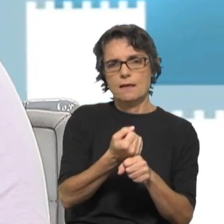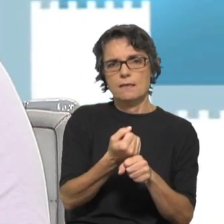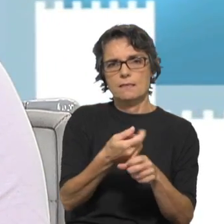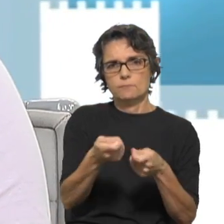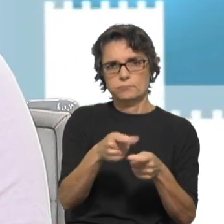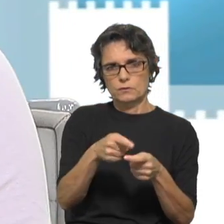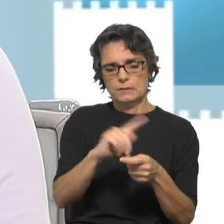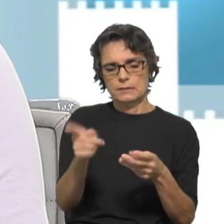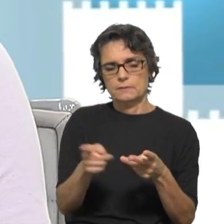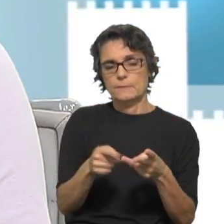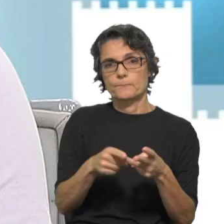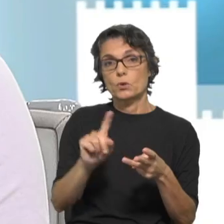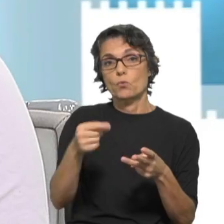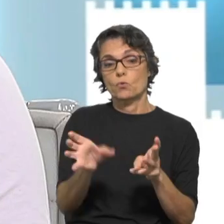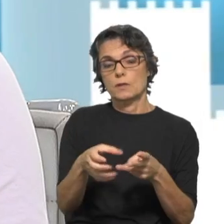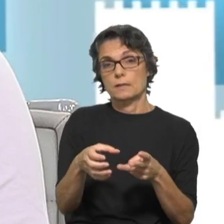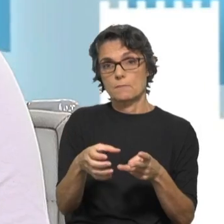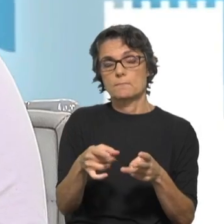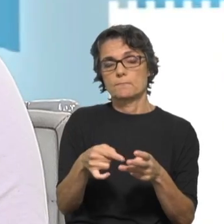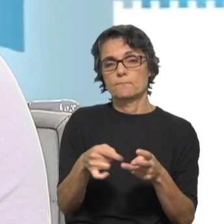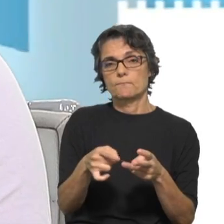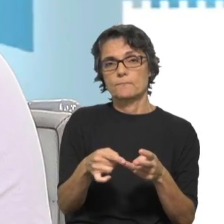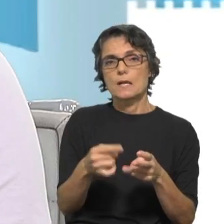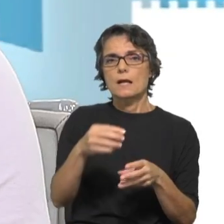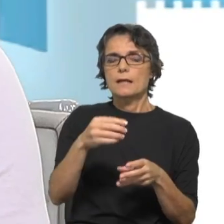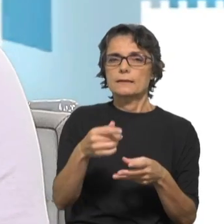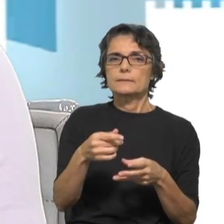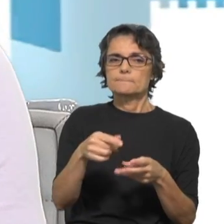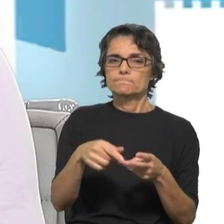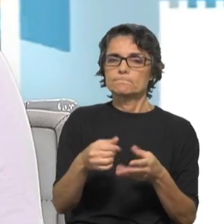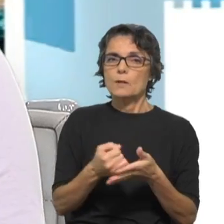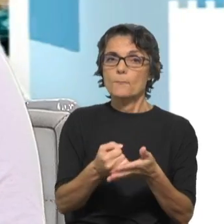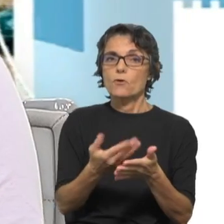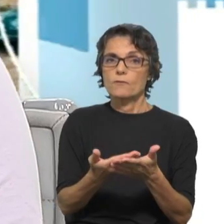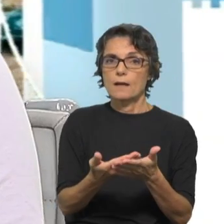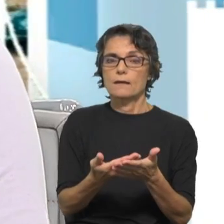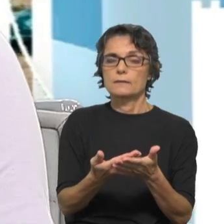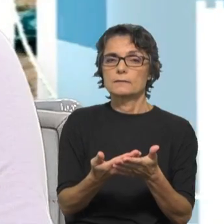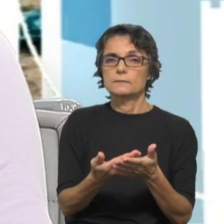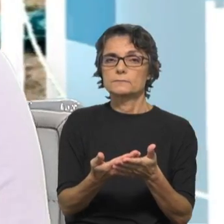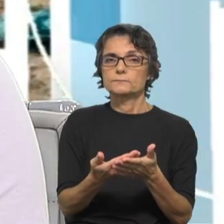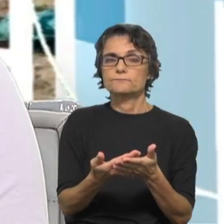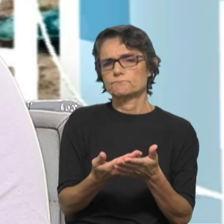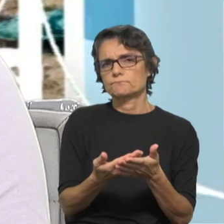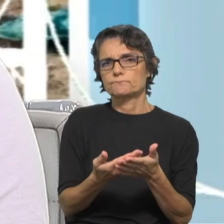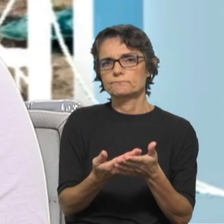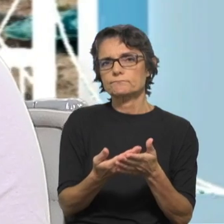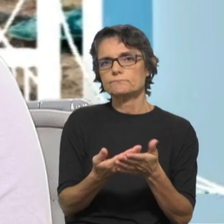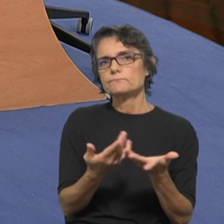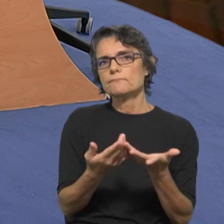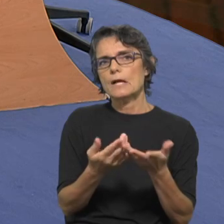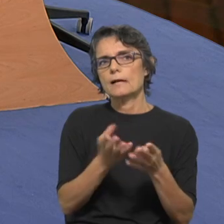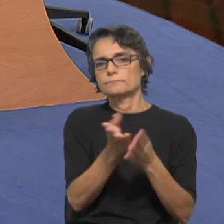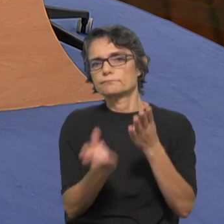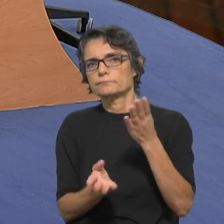a Diocese, e outras equipas que, dentro do convívio, apoiam nas diferentes valências que o convívio tem. E